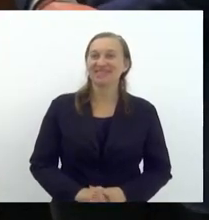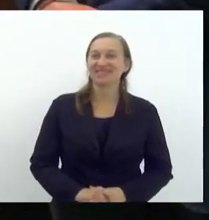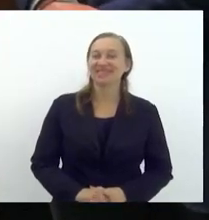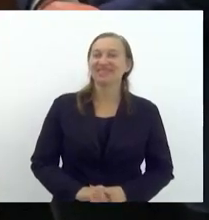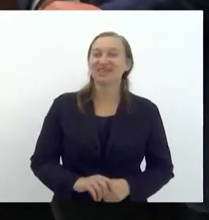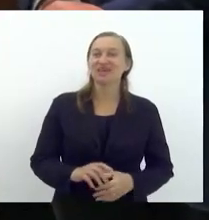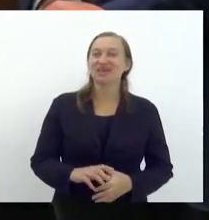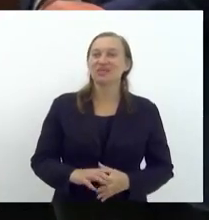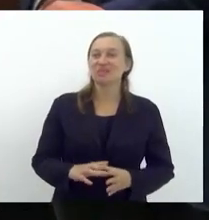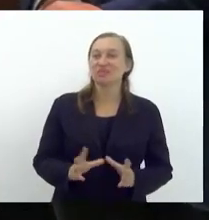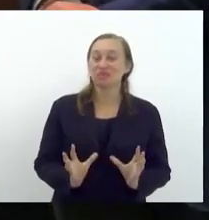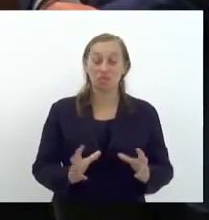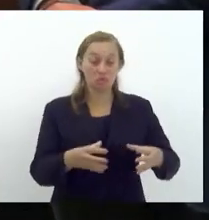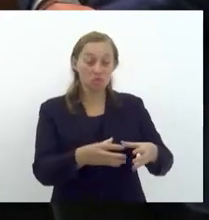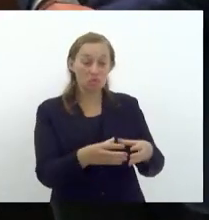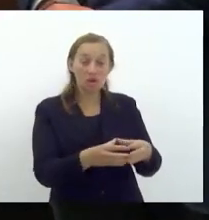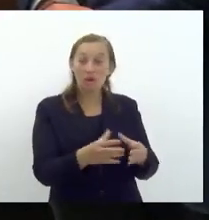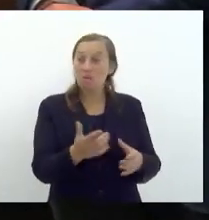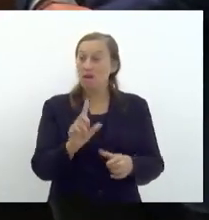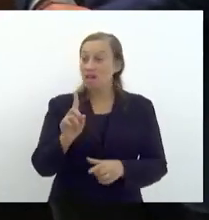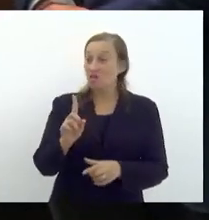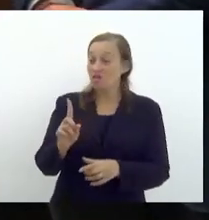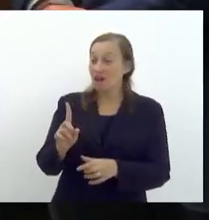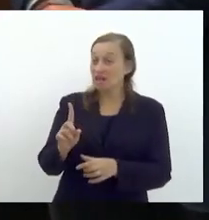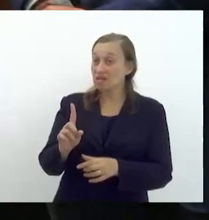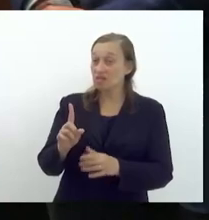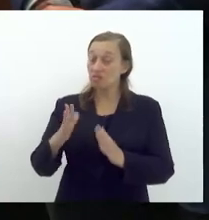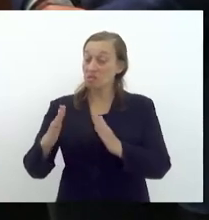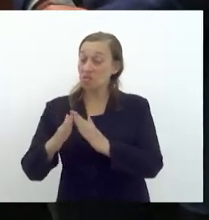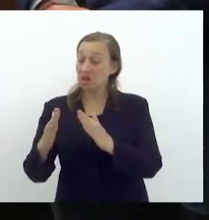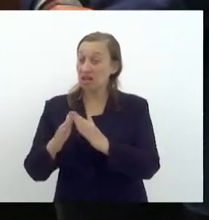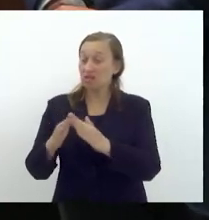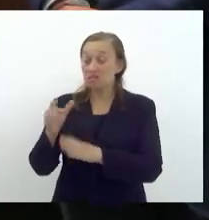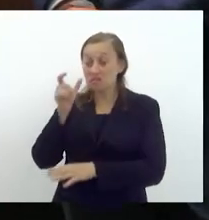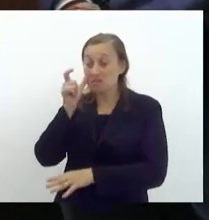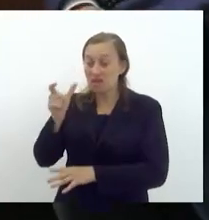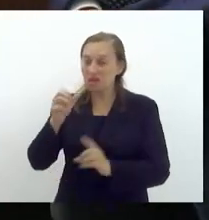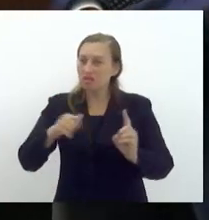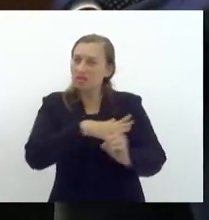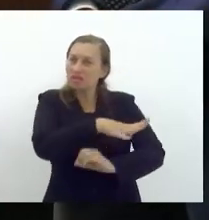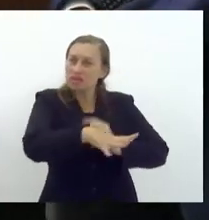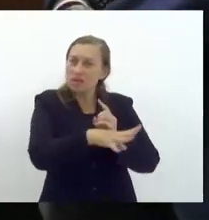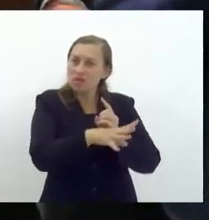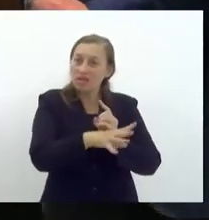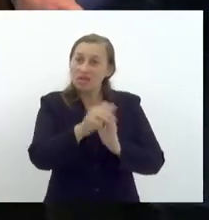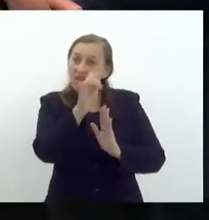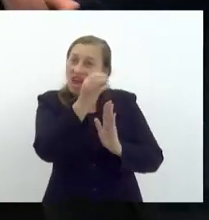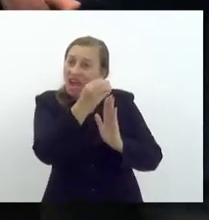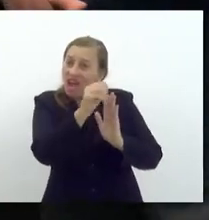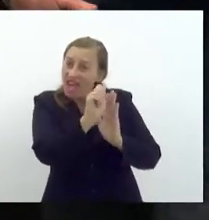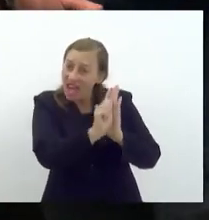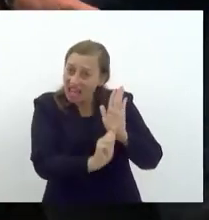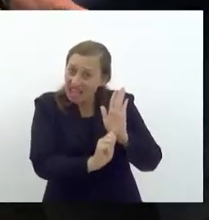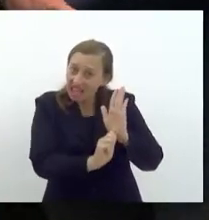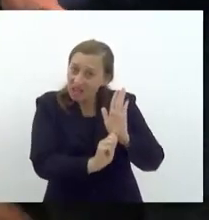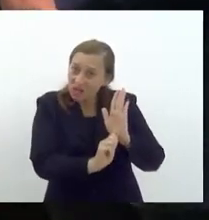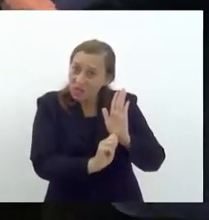loteamento mas não faz uma habitação de interesse social e a redação original